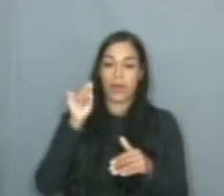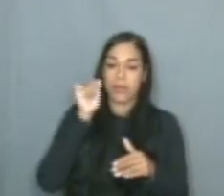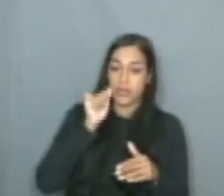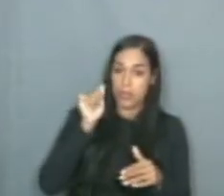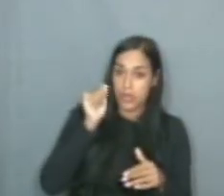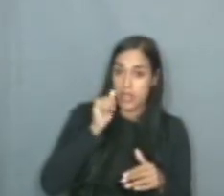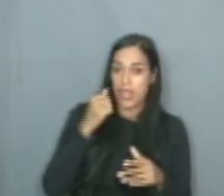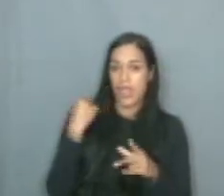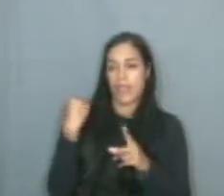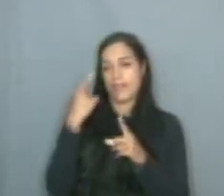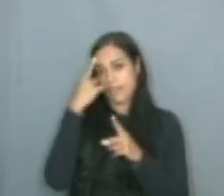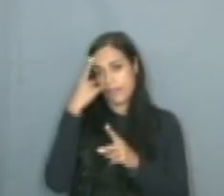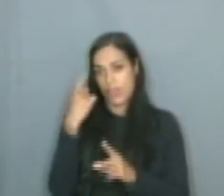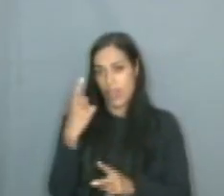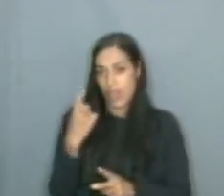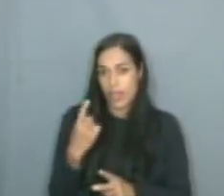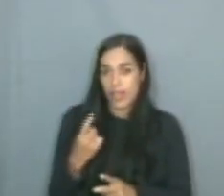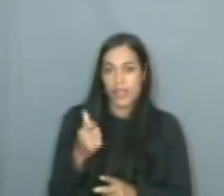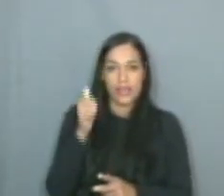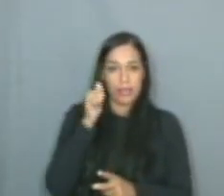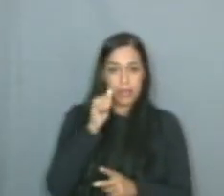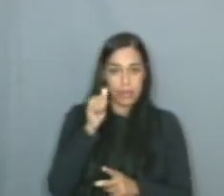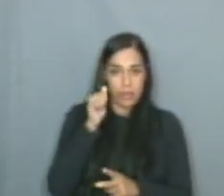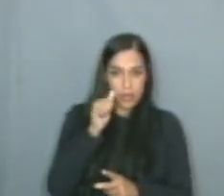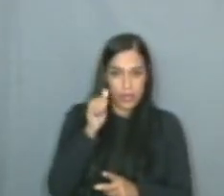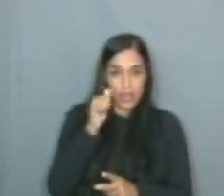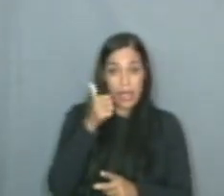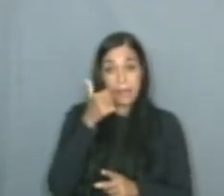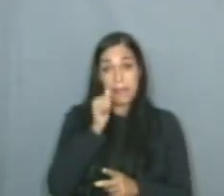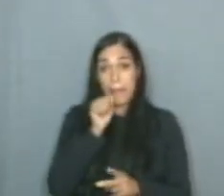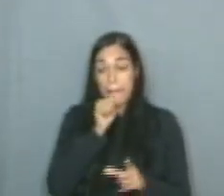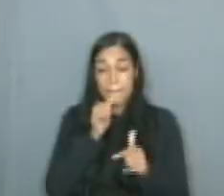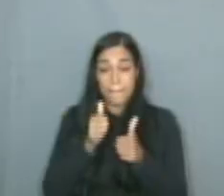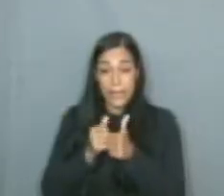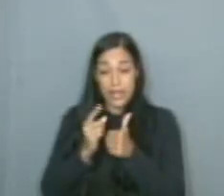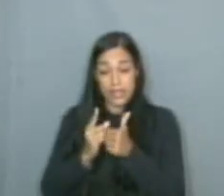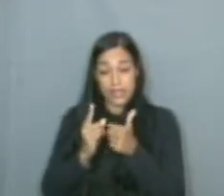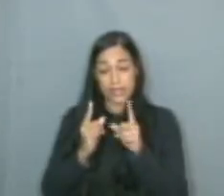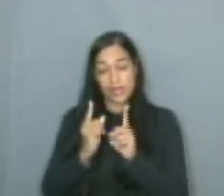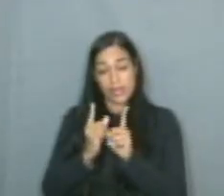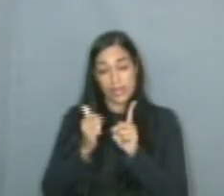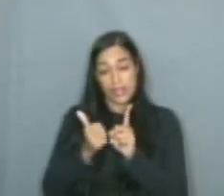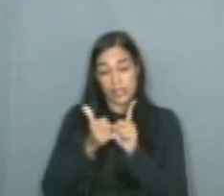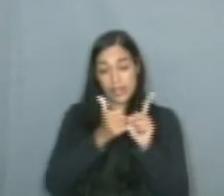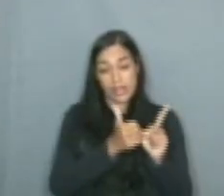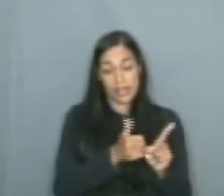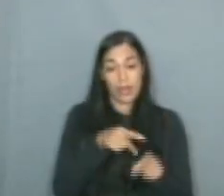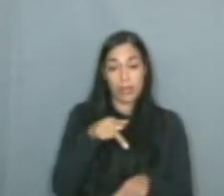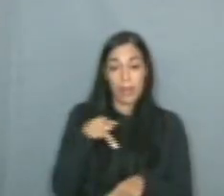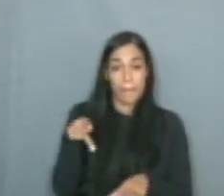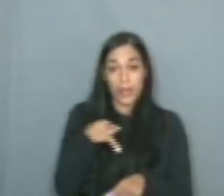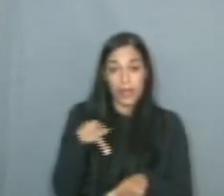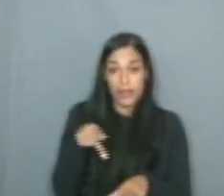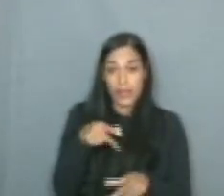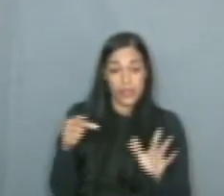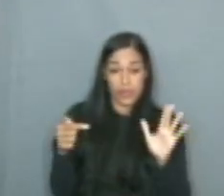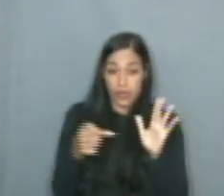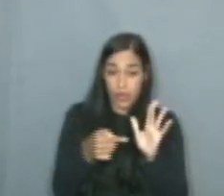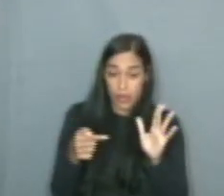em situação de violência, mulheres, mães atípicas, por mais professores, porque esse projeto também